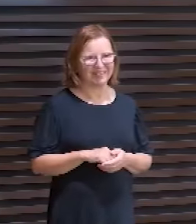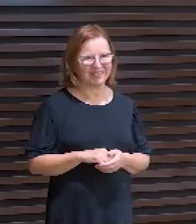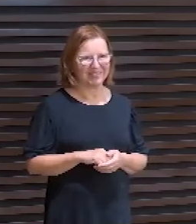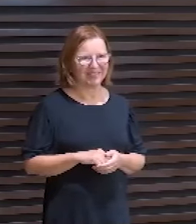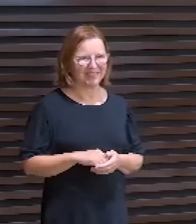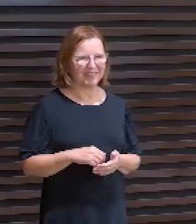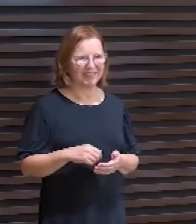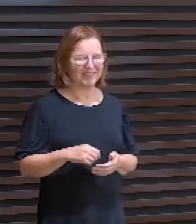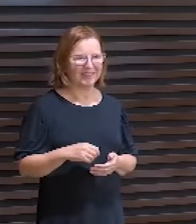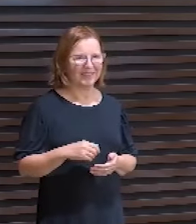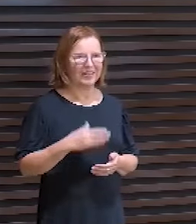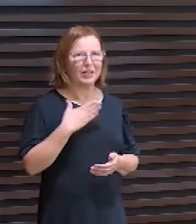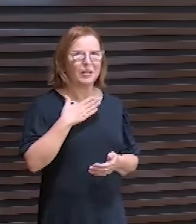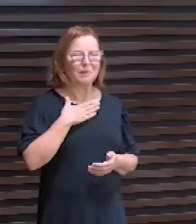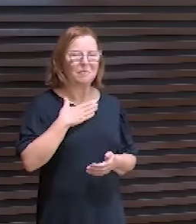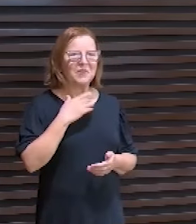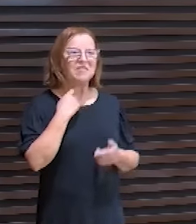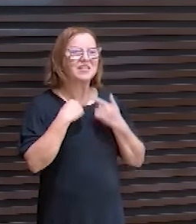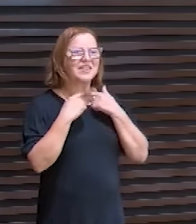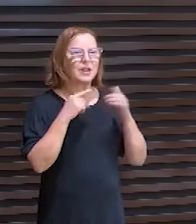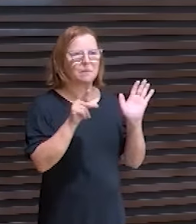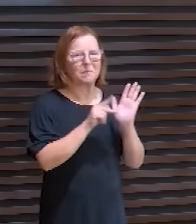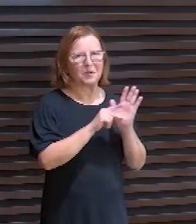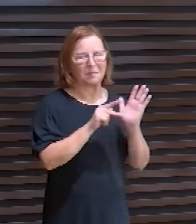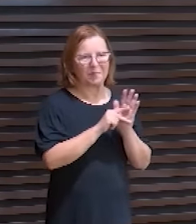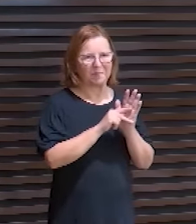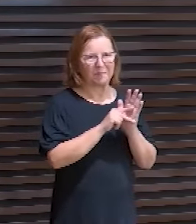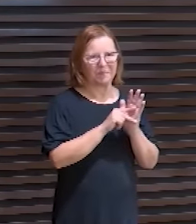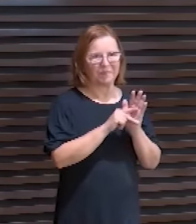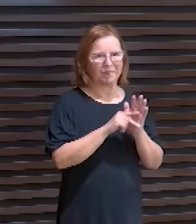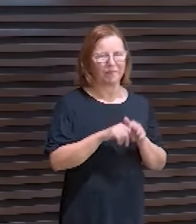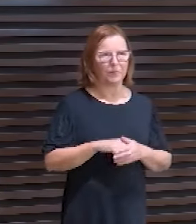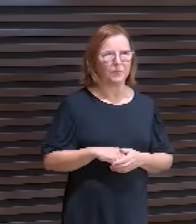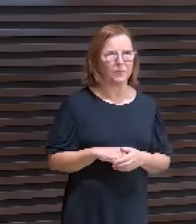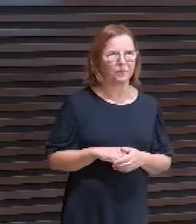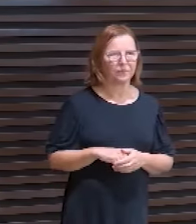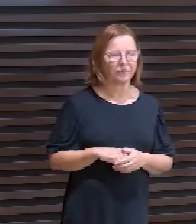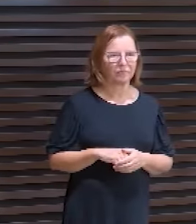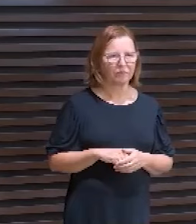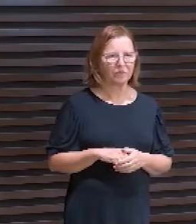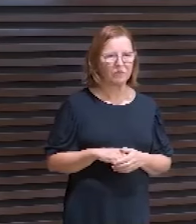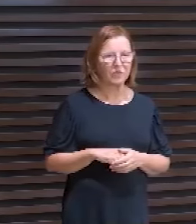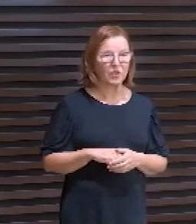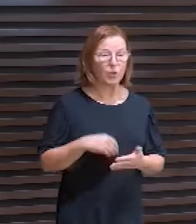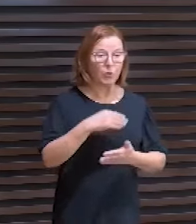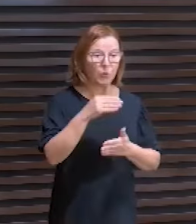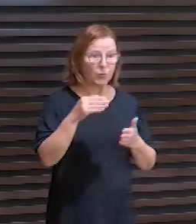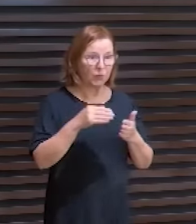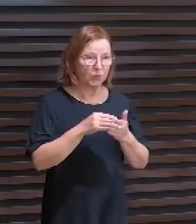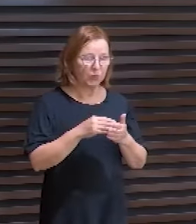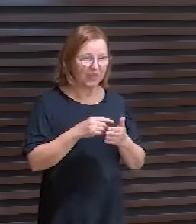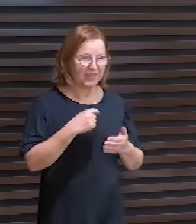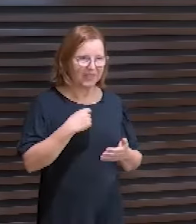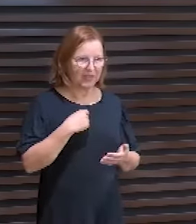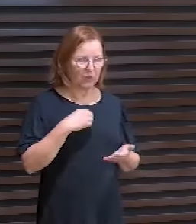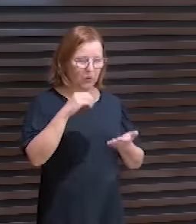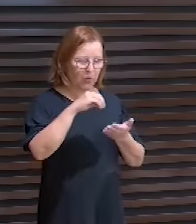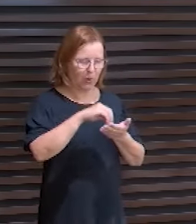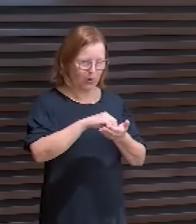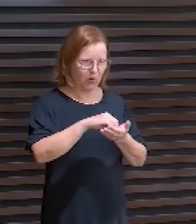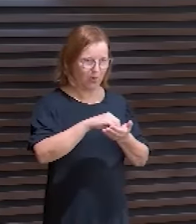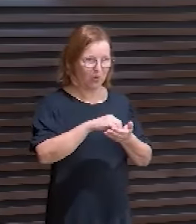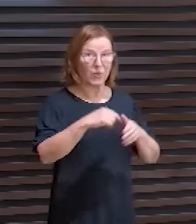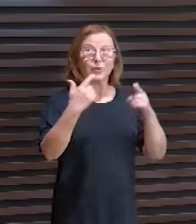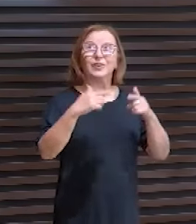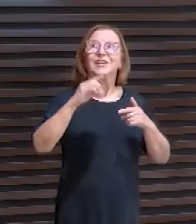egolatria egolatria é idolatria tudo aquilo que eu coloco no lugar de Deus da Minha